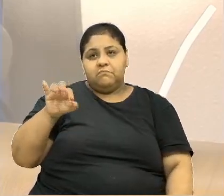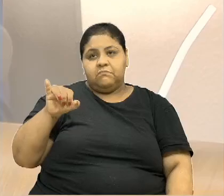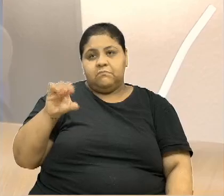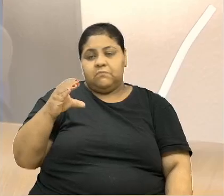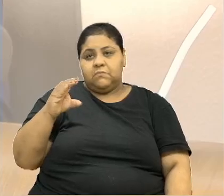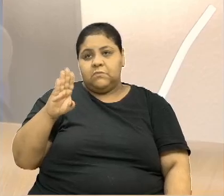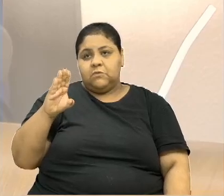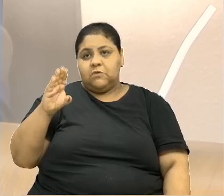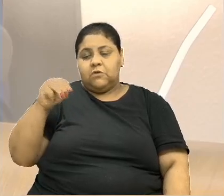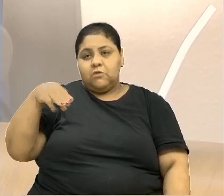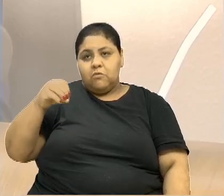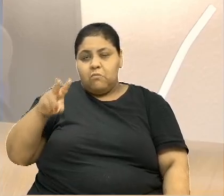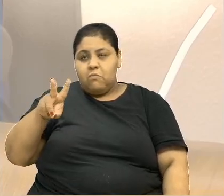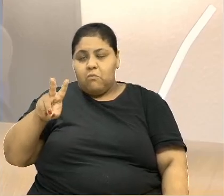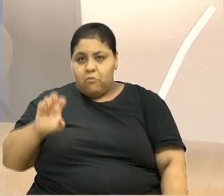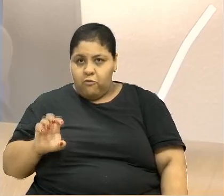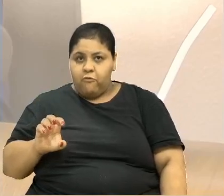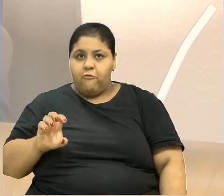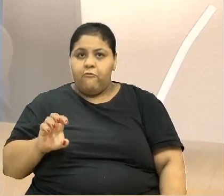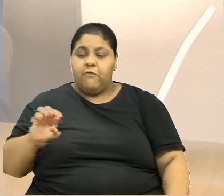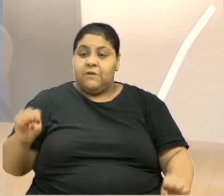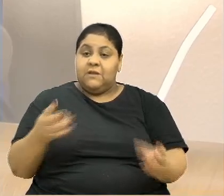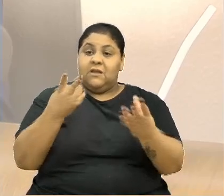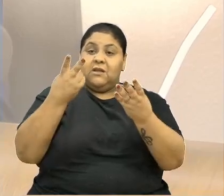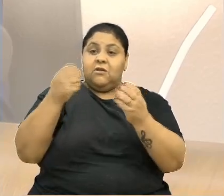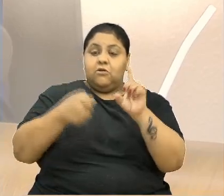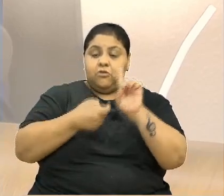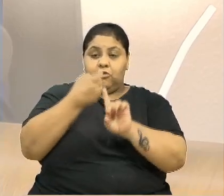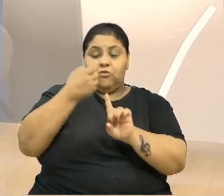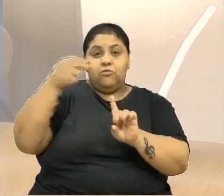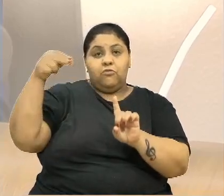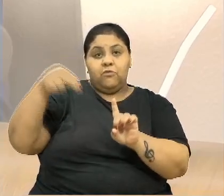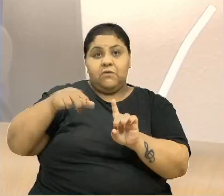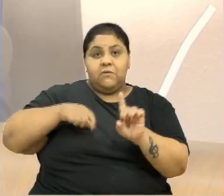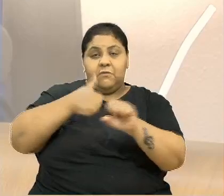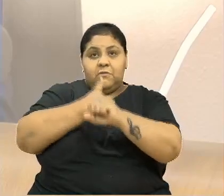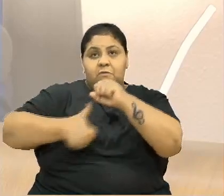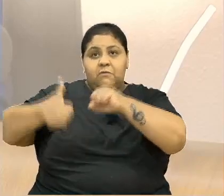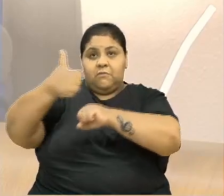ser celebrado anualmente no mês de novembro. Contém substitutivo